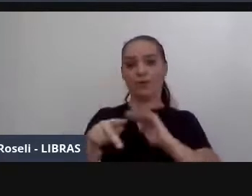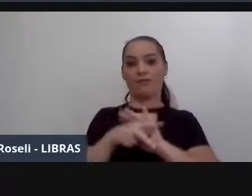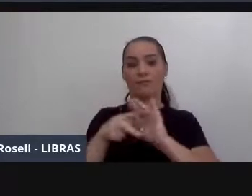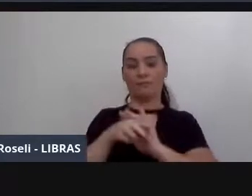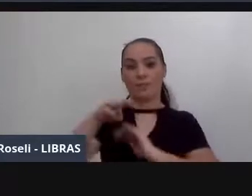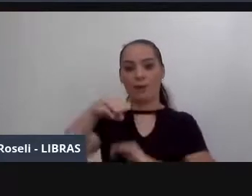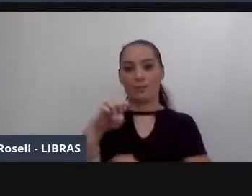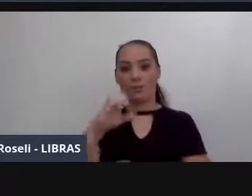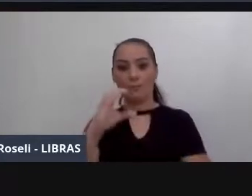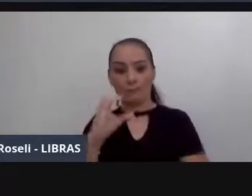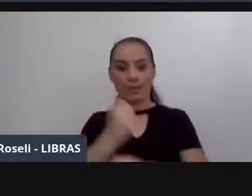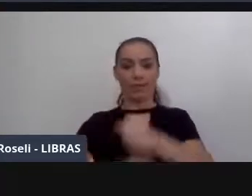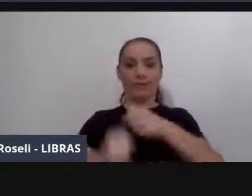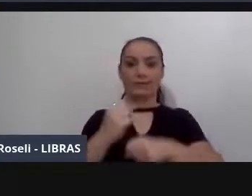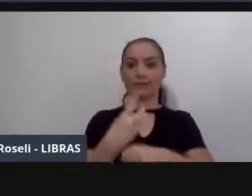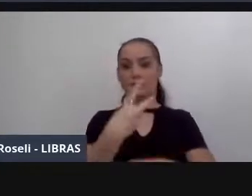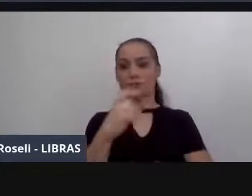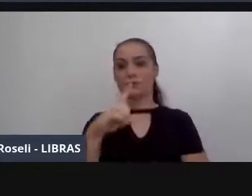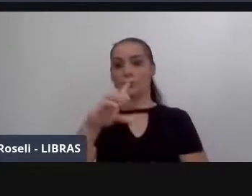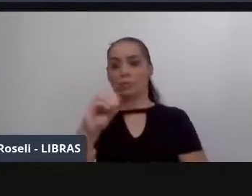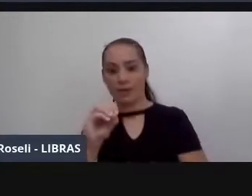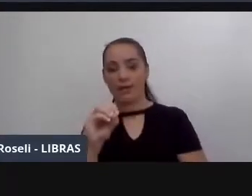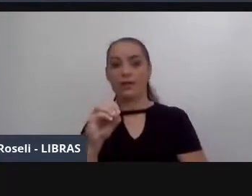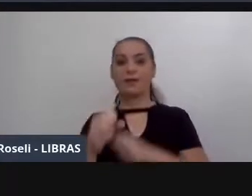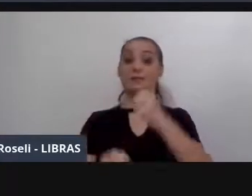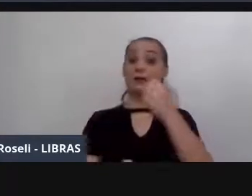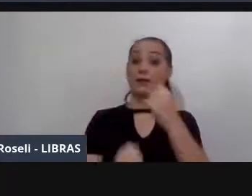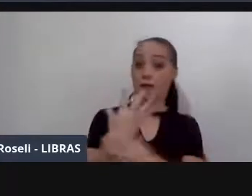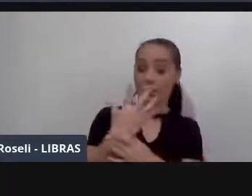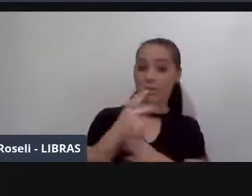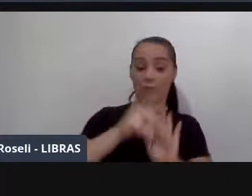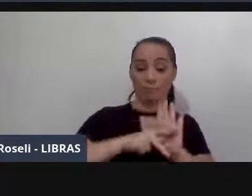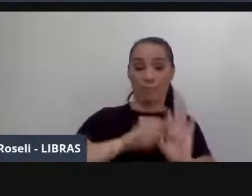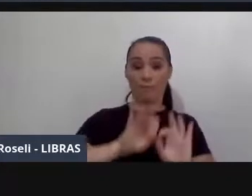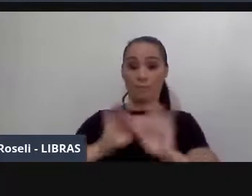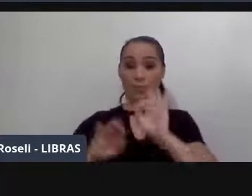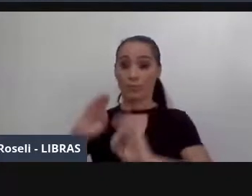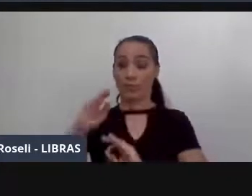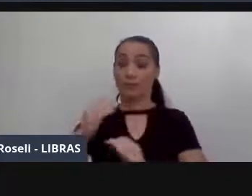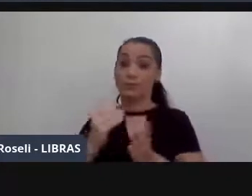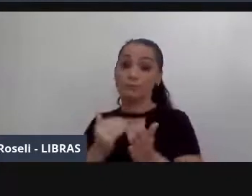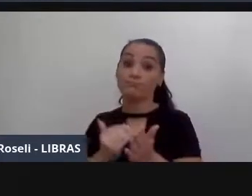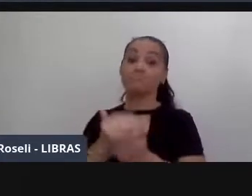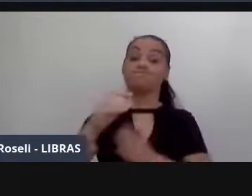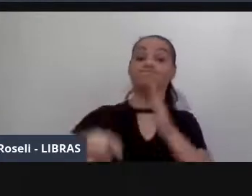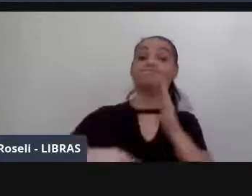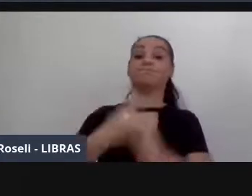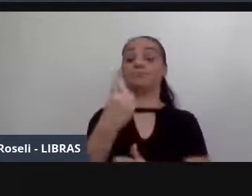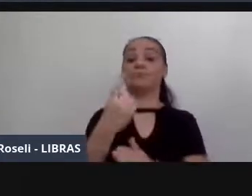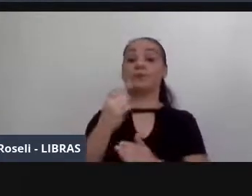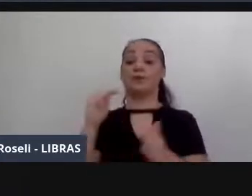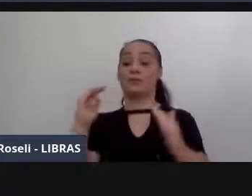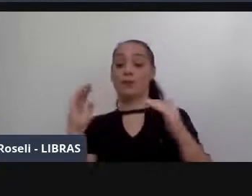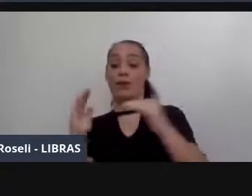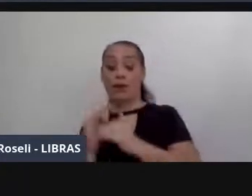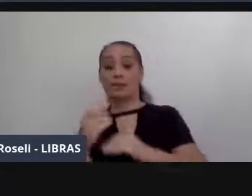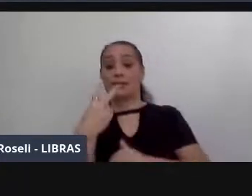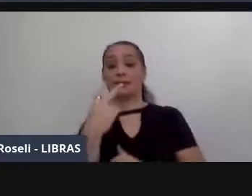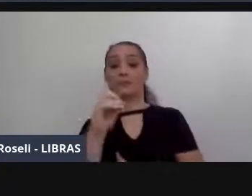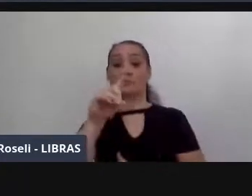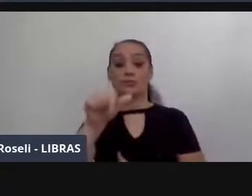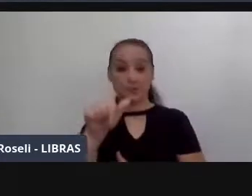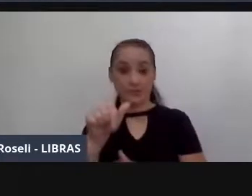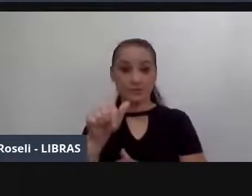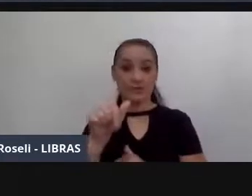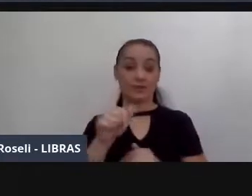criado em 2010, que foi o projeto pioneiro, e foi até 2017. De 2017 até 2020, não